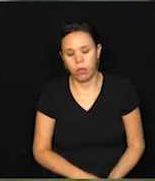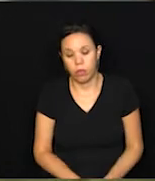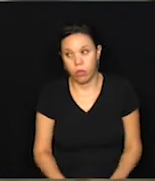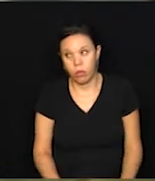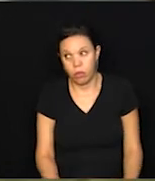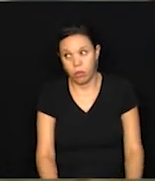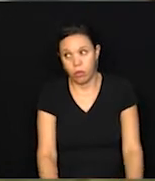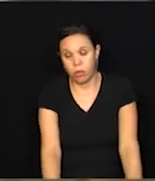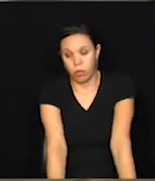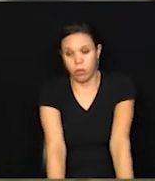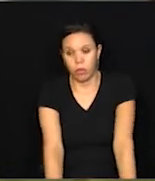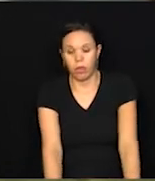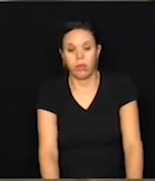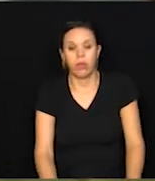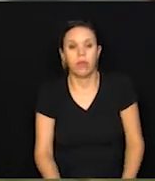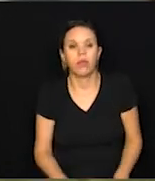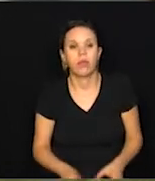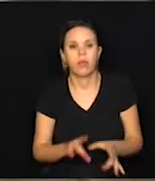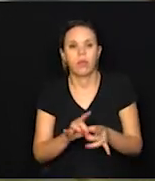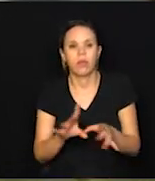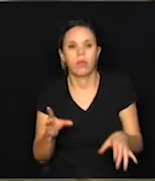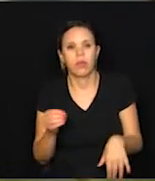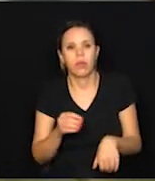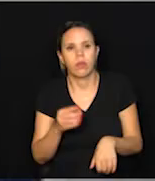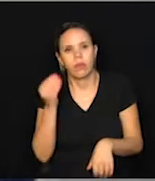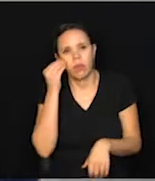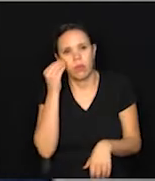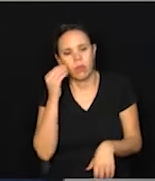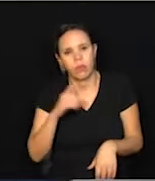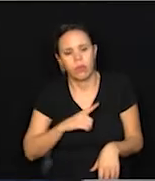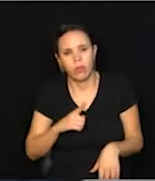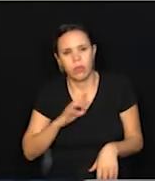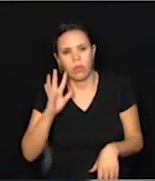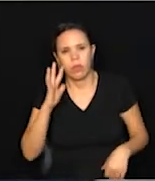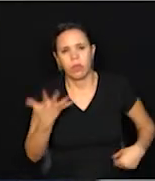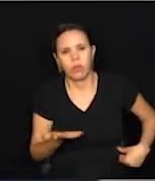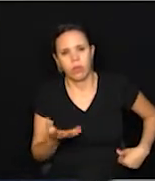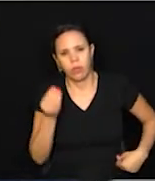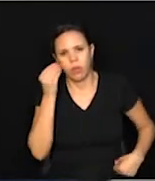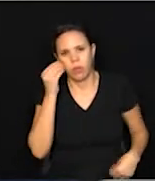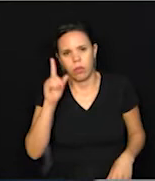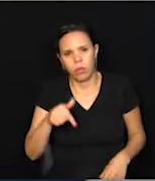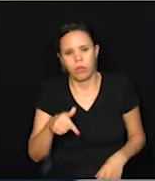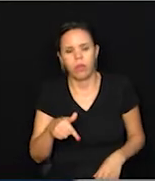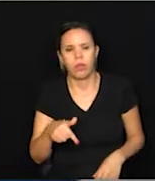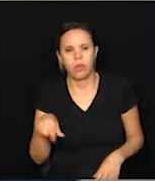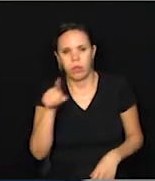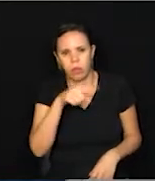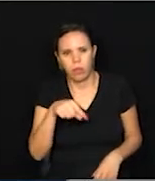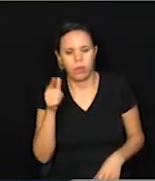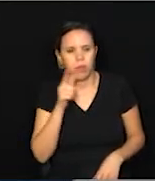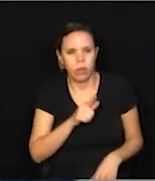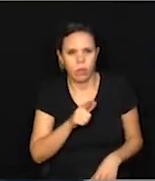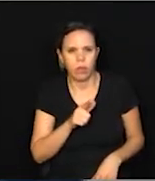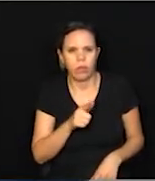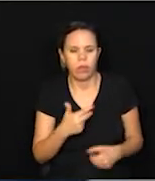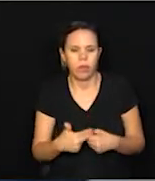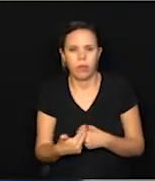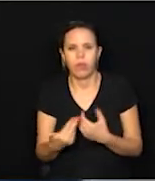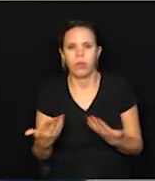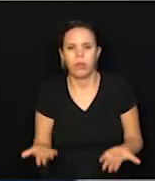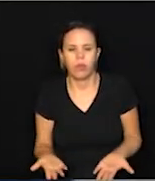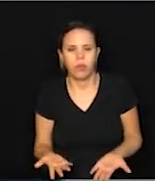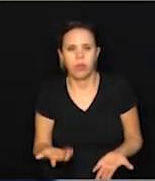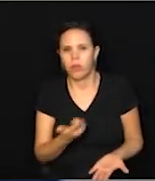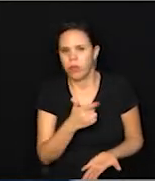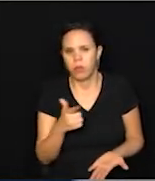você disponibilizar teste, você tem que ter o teste. O resultado do teste é factível de você conseguir com a Unicamp, ou sem, eu acho que tem